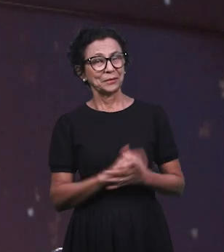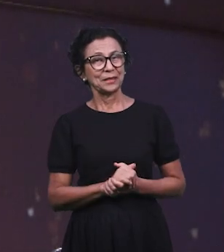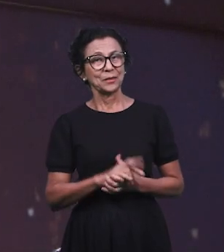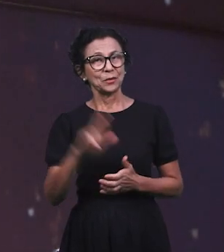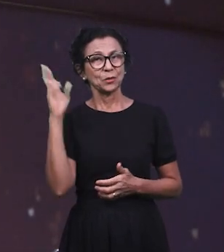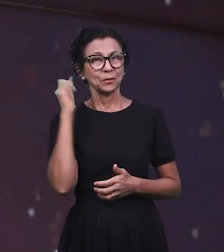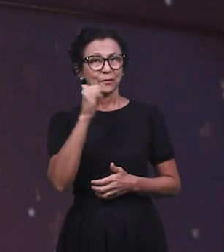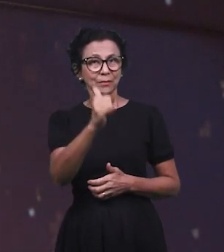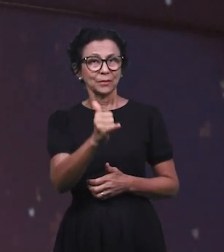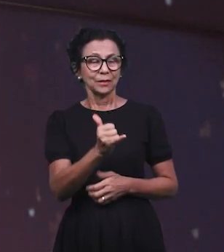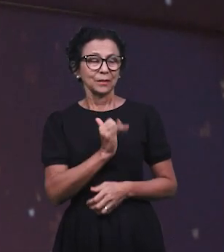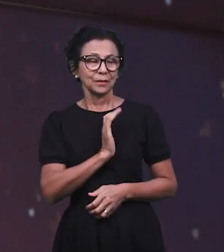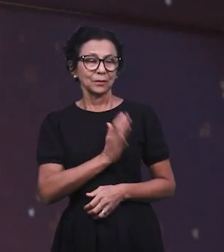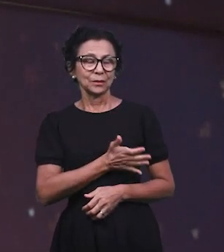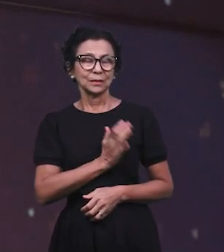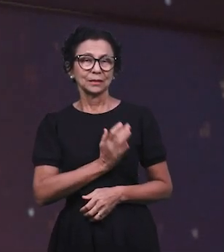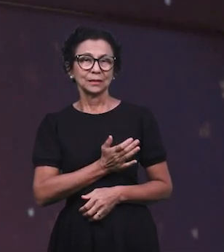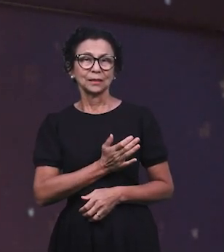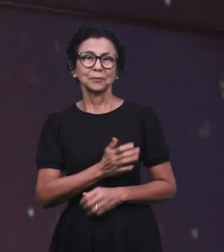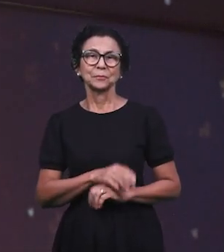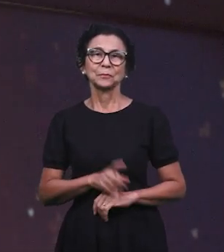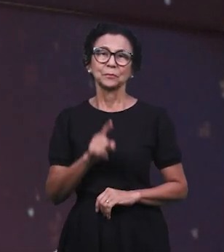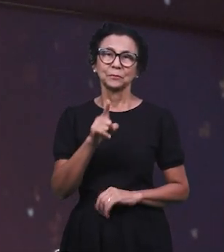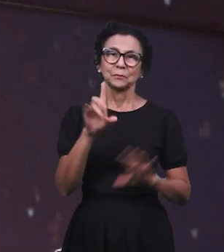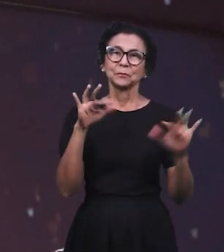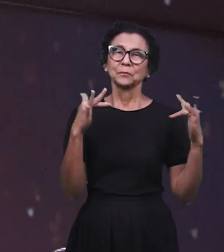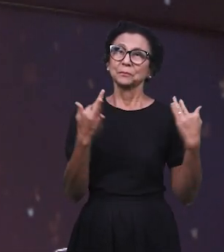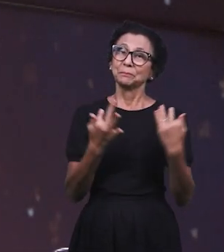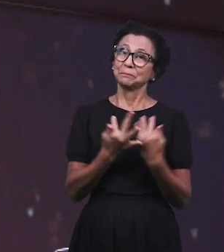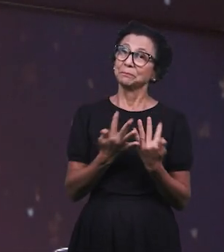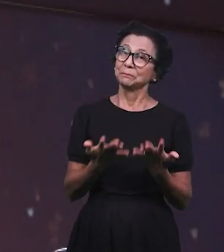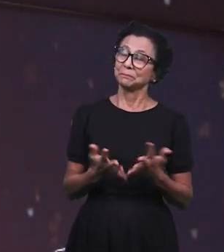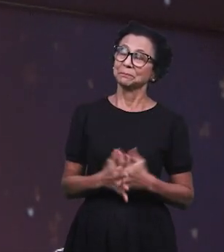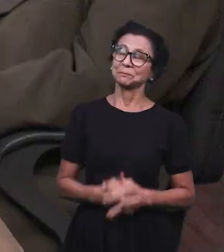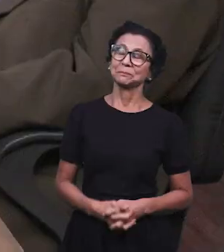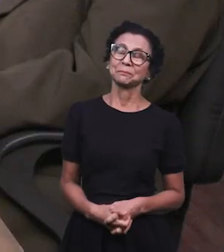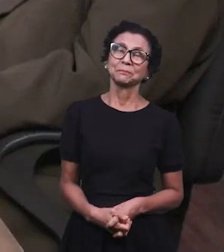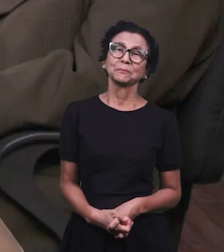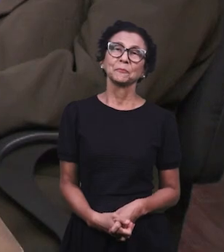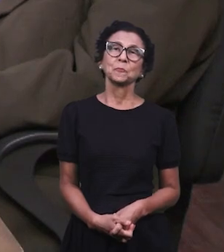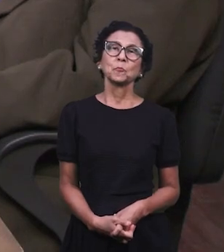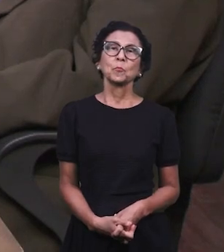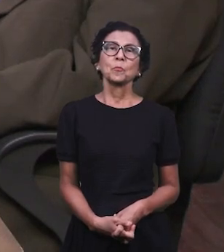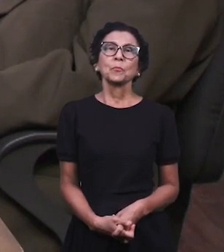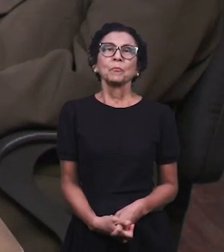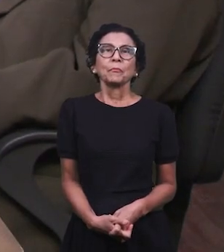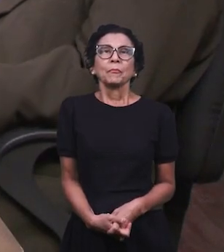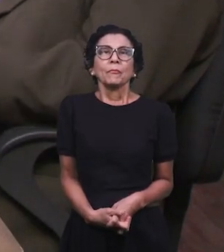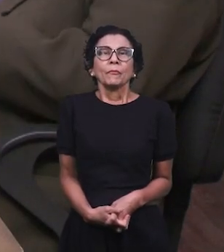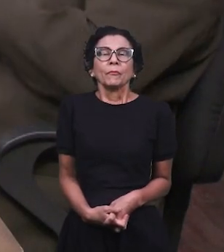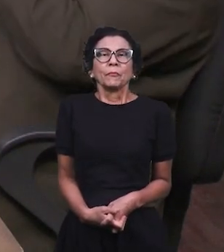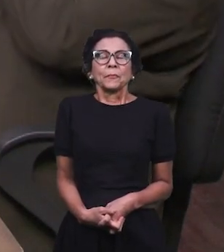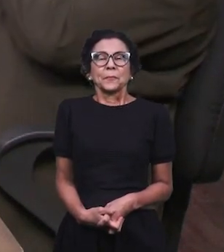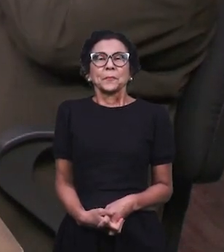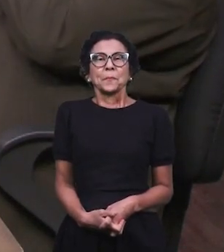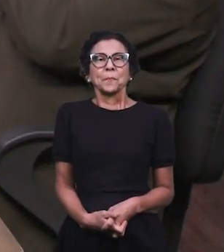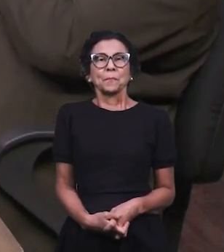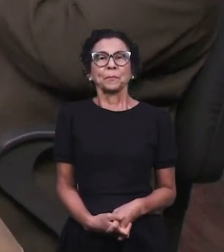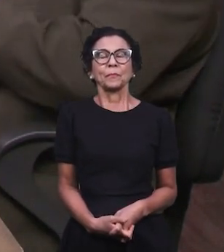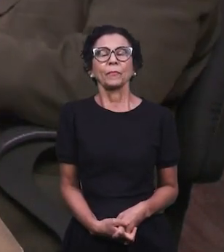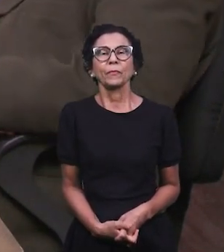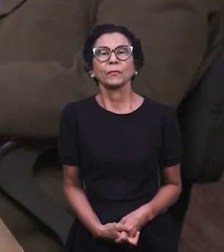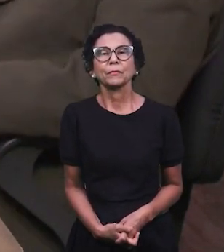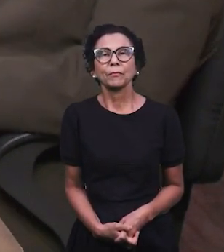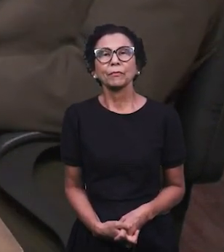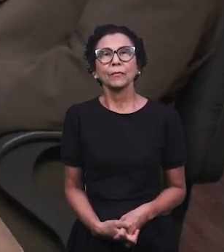recebe uma mensagem vinda da parte do Senhor para sua casa, para sua família. Ela os escondeu, né? Guardou-os, né?